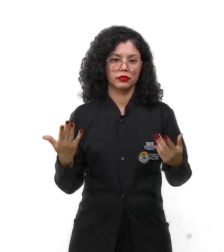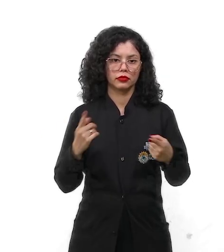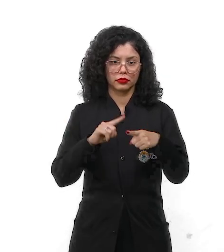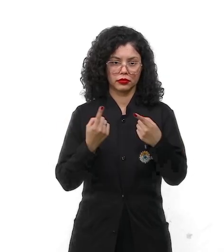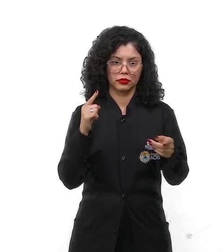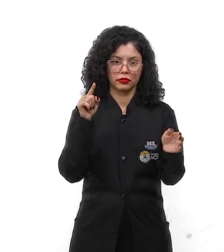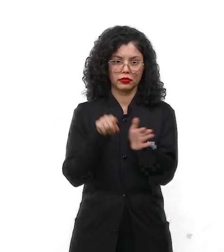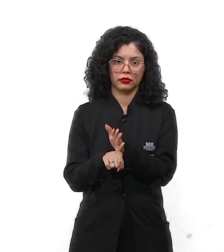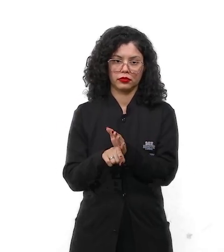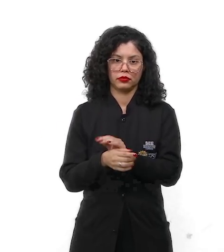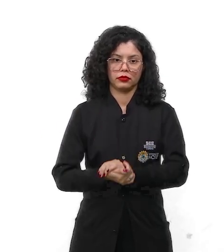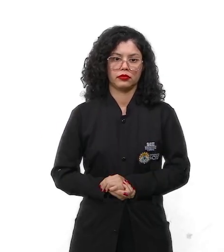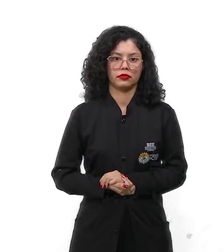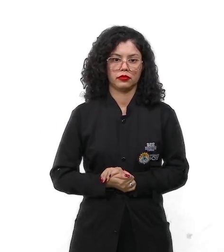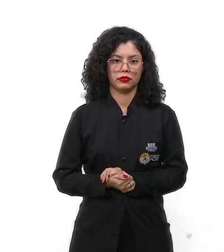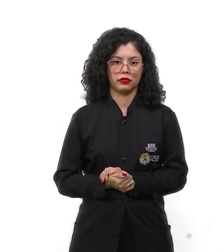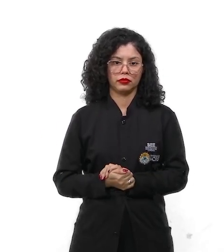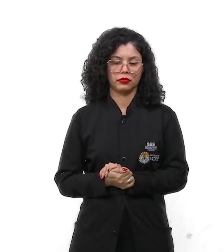questão.